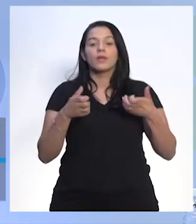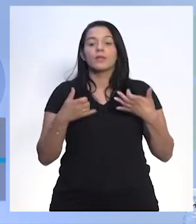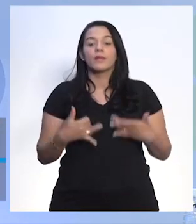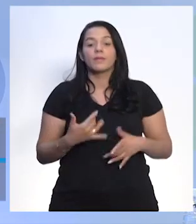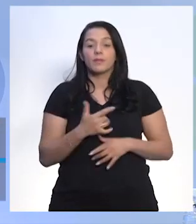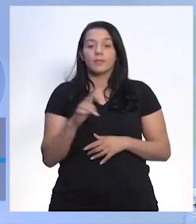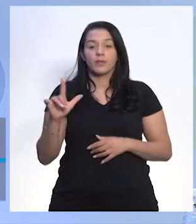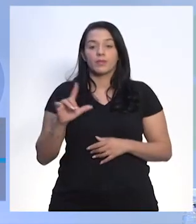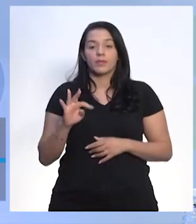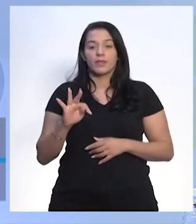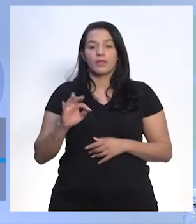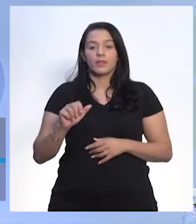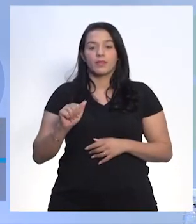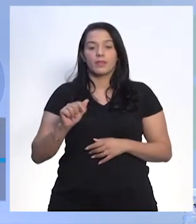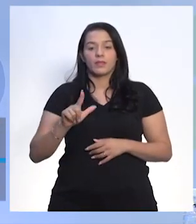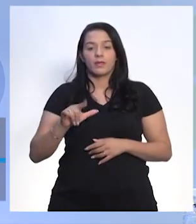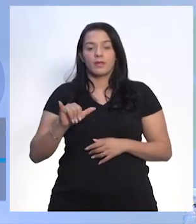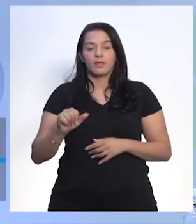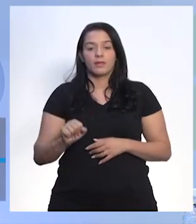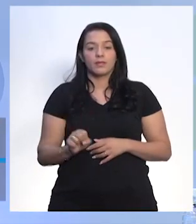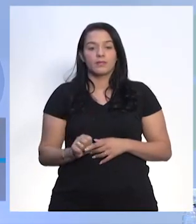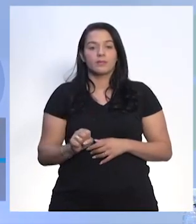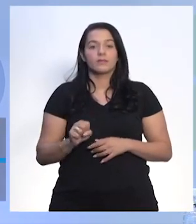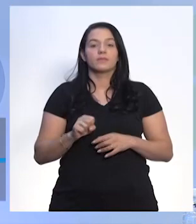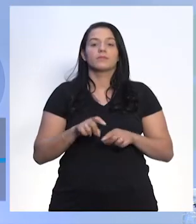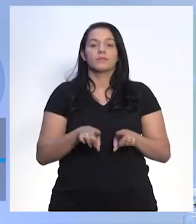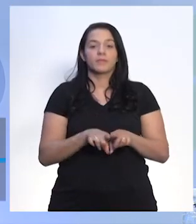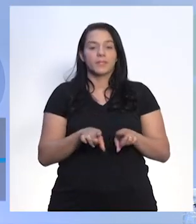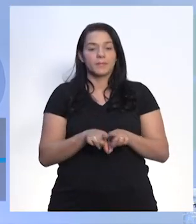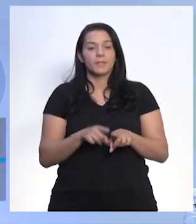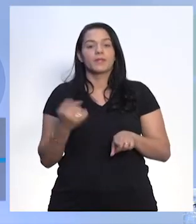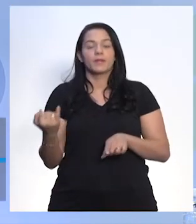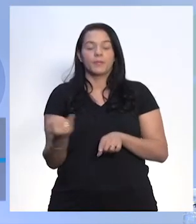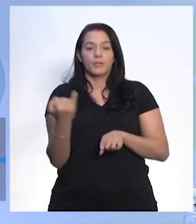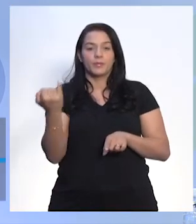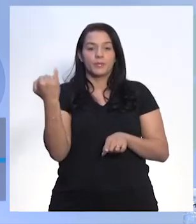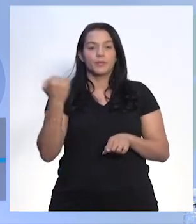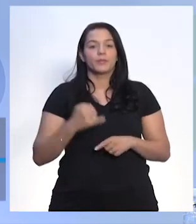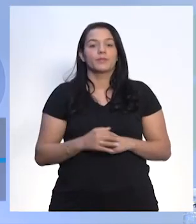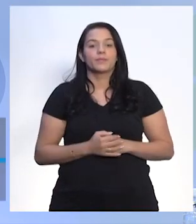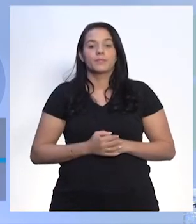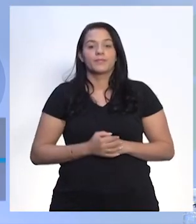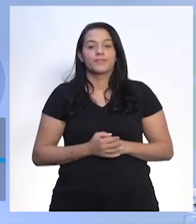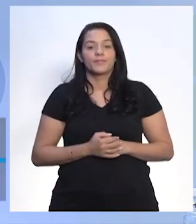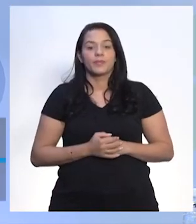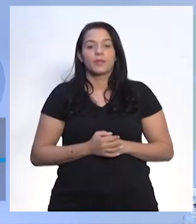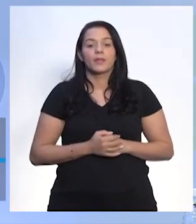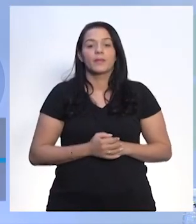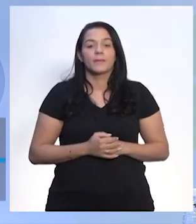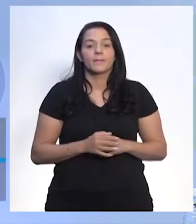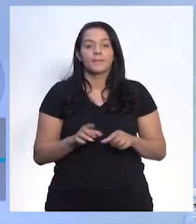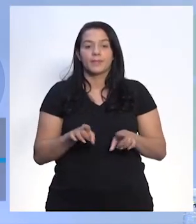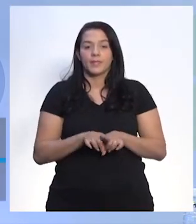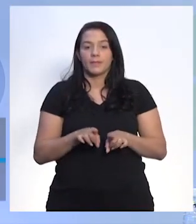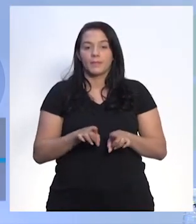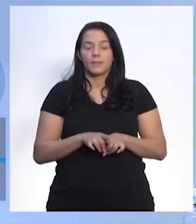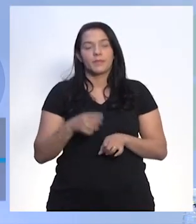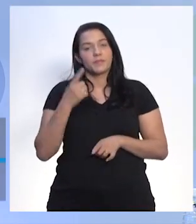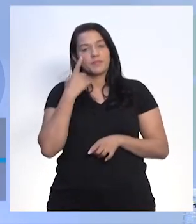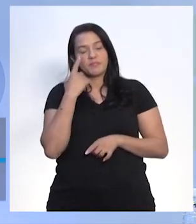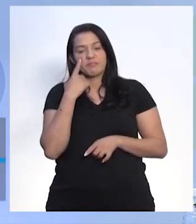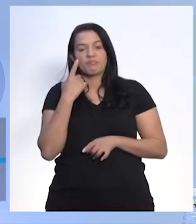aí Tales, algumas relações relacionadas a Tales, que é muito importante, né, Osmar? E eu também vi aí regra de